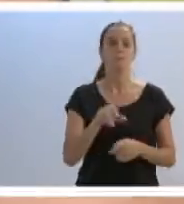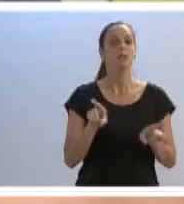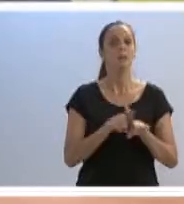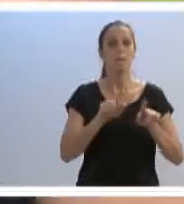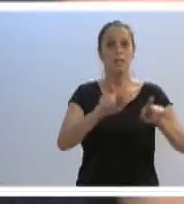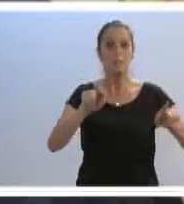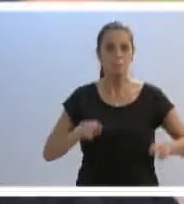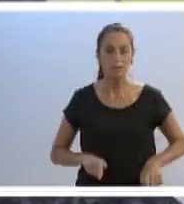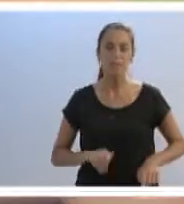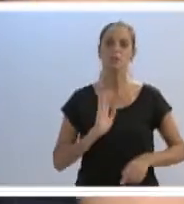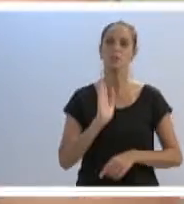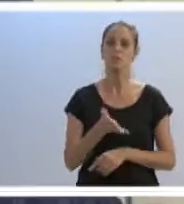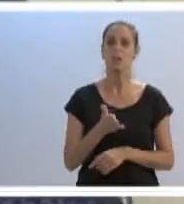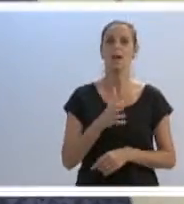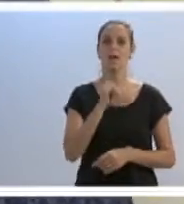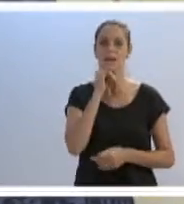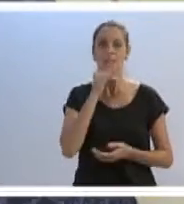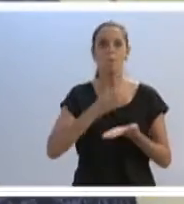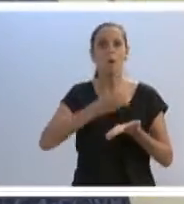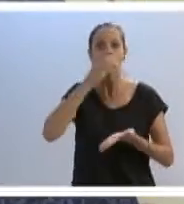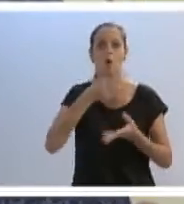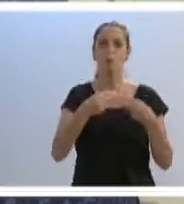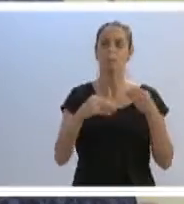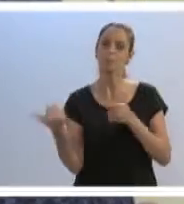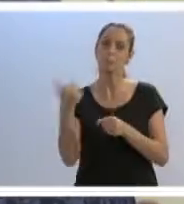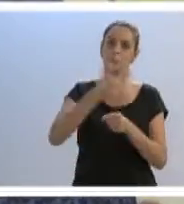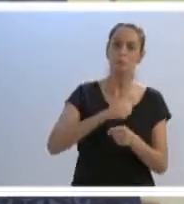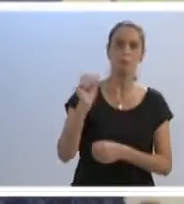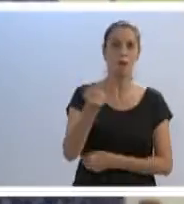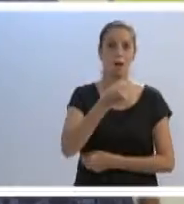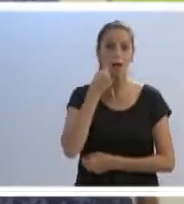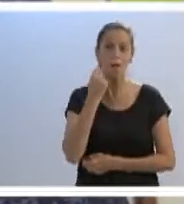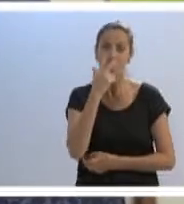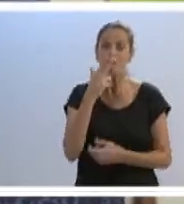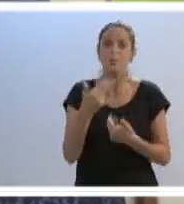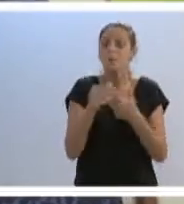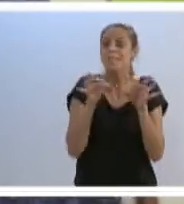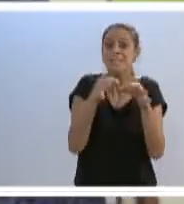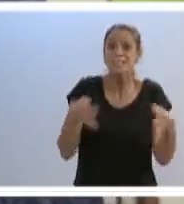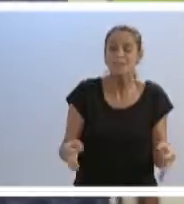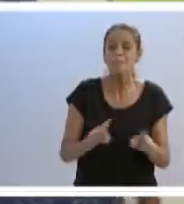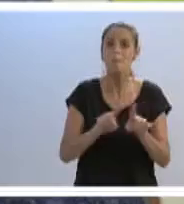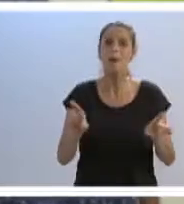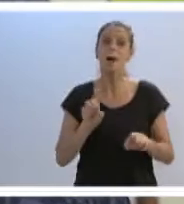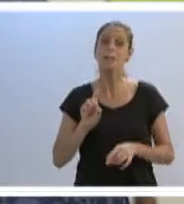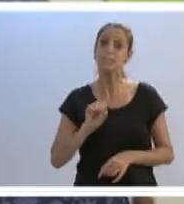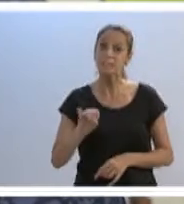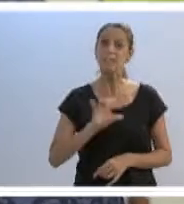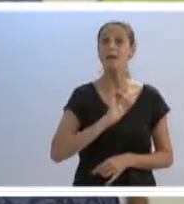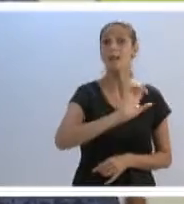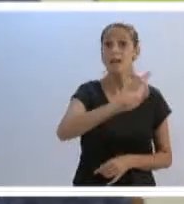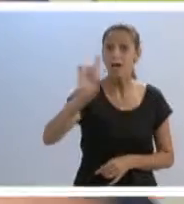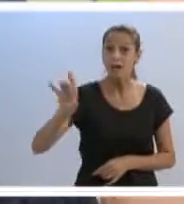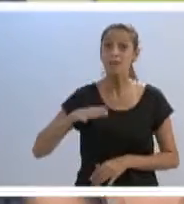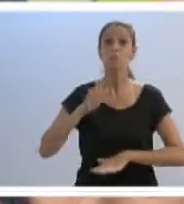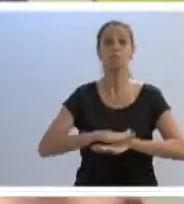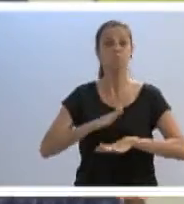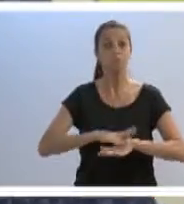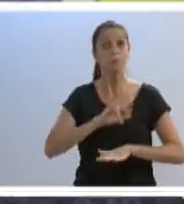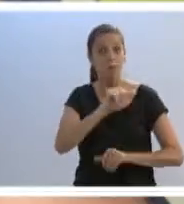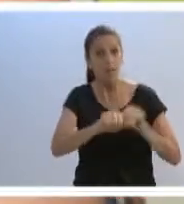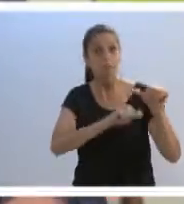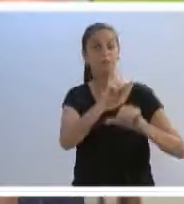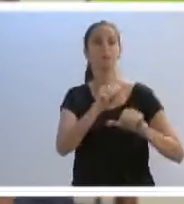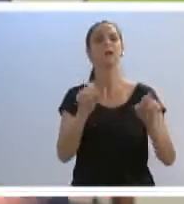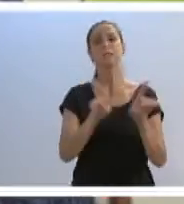copinhos, substituindo copinhos por canecas, a gente mostra que pequenos atos, se cada um fizer a sua parte, a gente vai conseguir avançar bastante. E todos esses